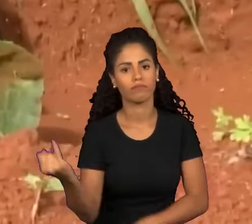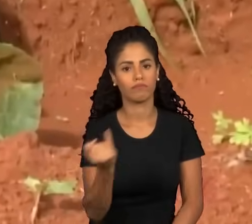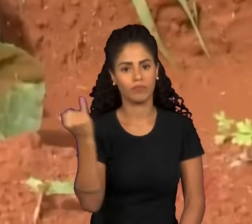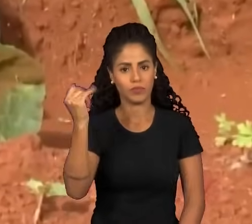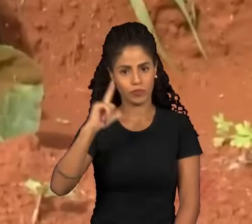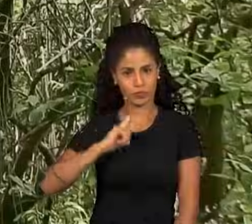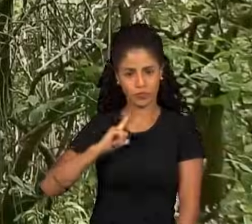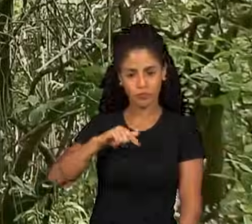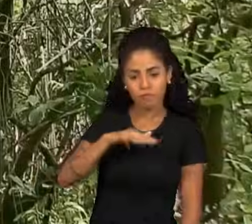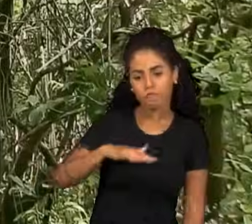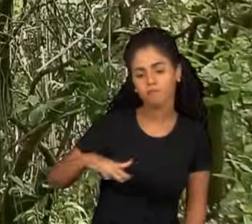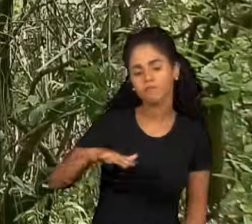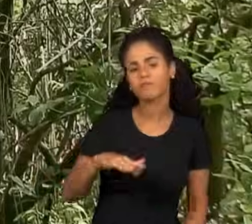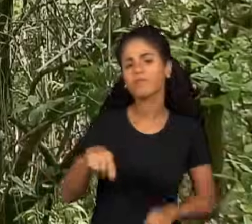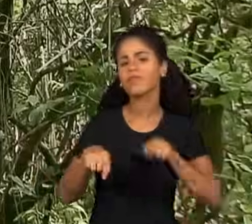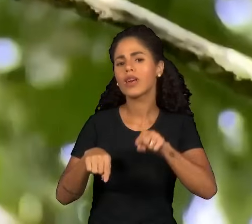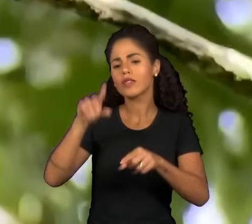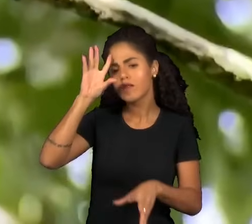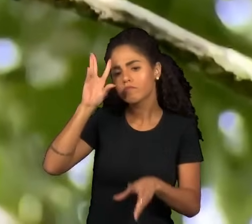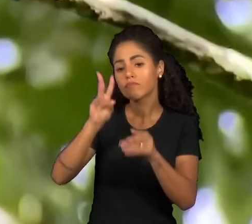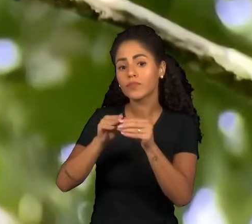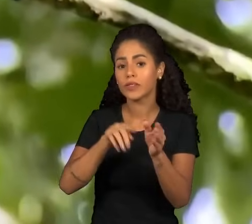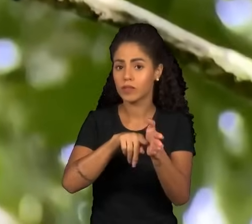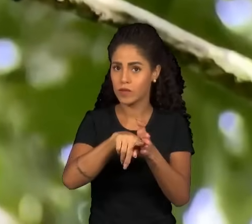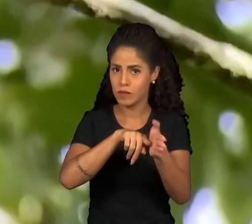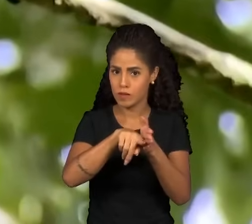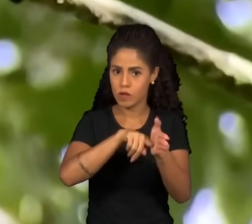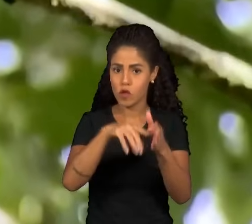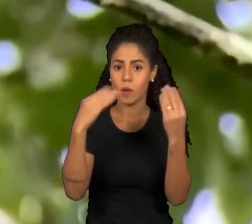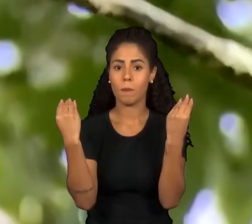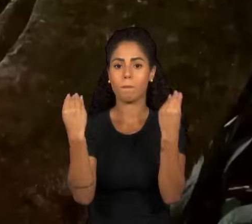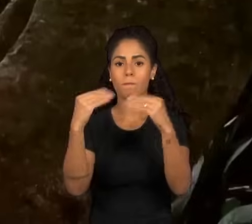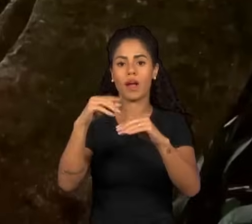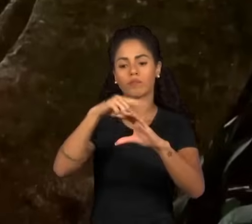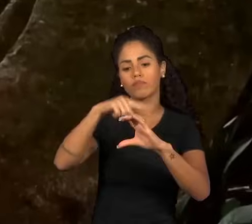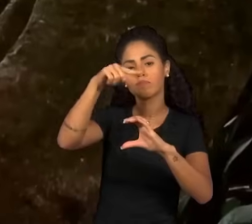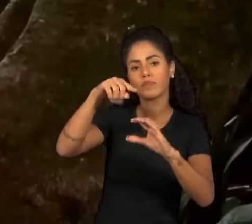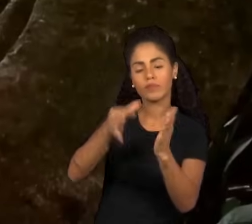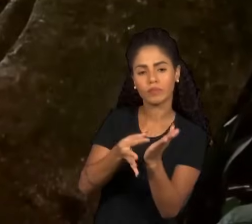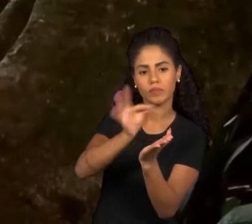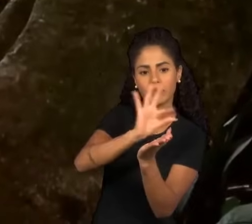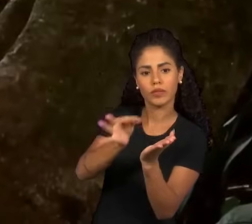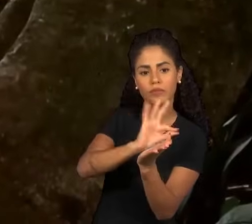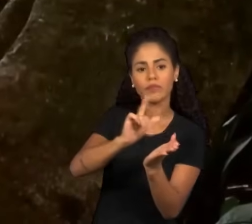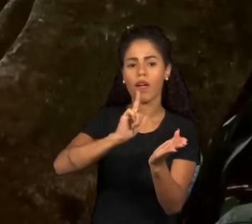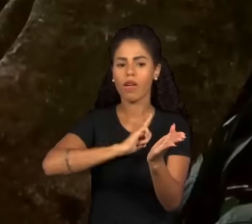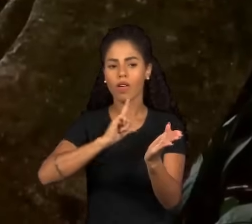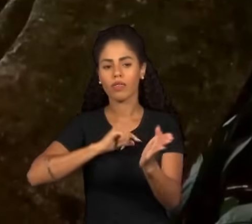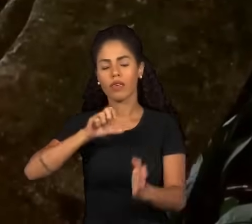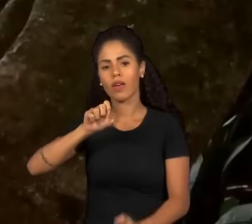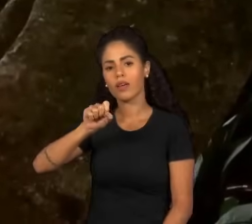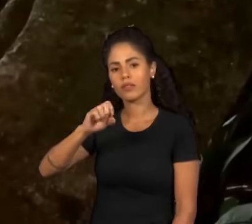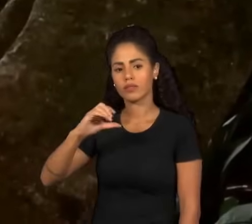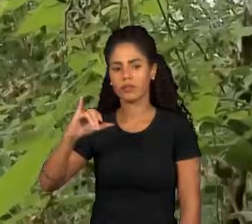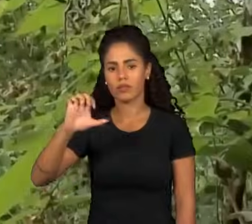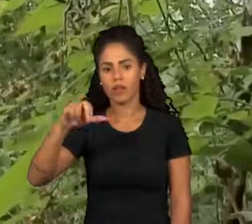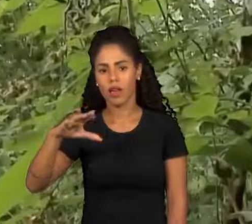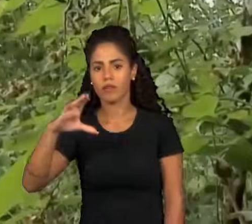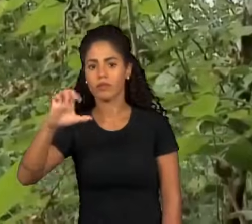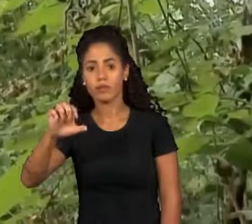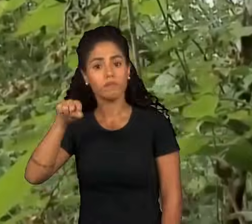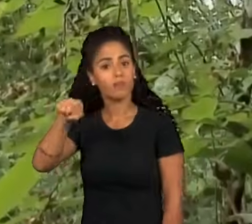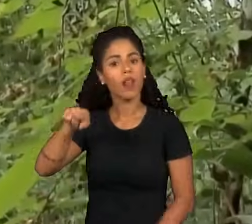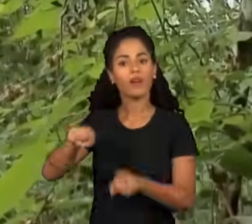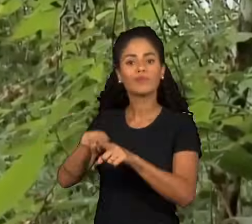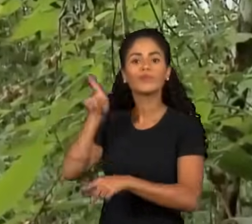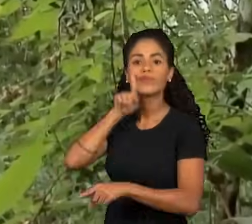tropicais. Essa é a conclusão de uma pesquisa publicada na revista científica Science Advances, que envolveu cientistas dos